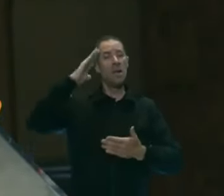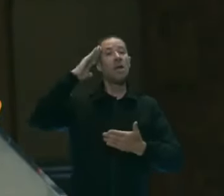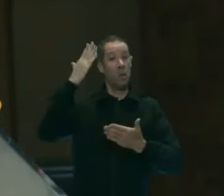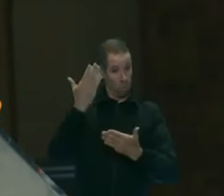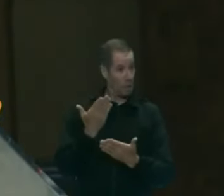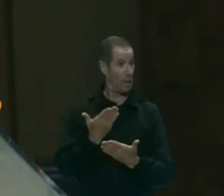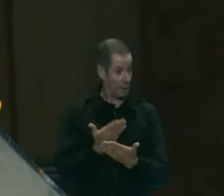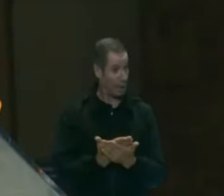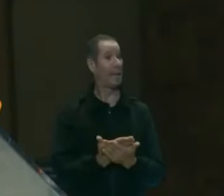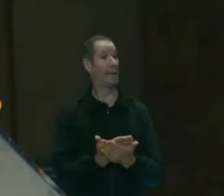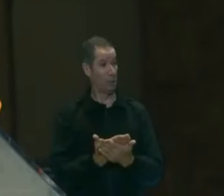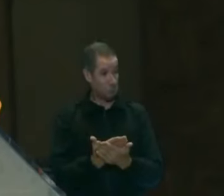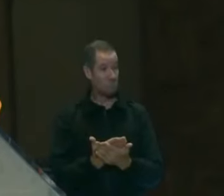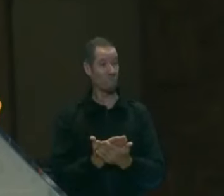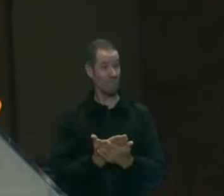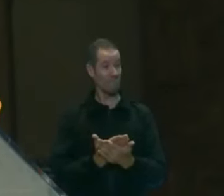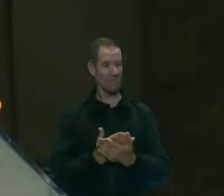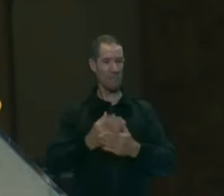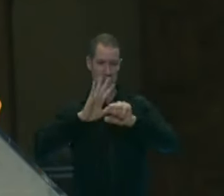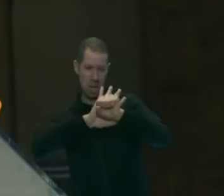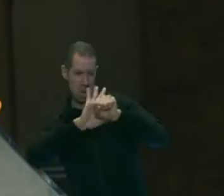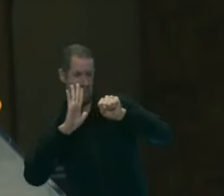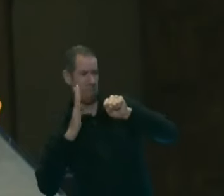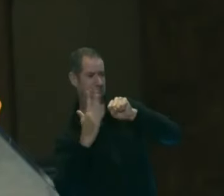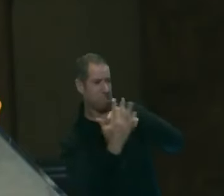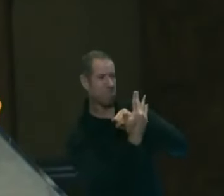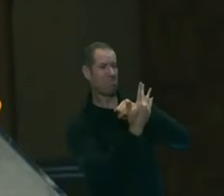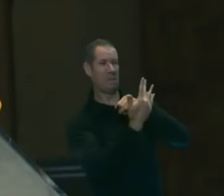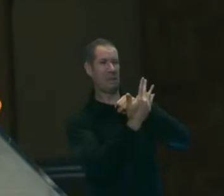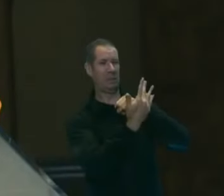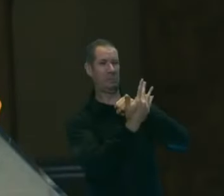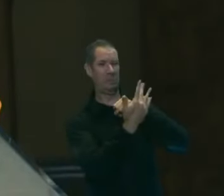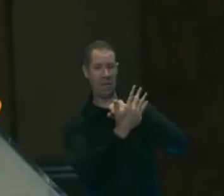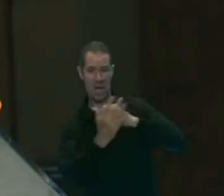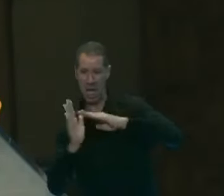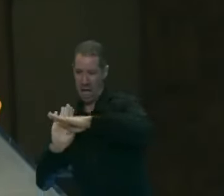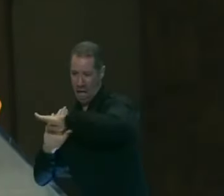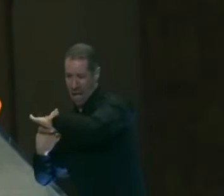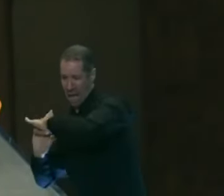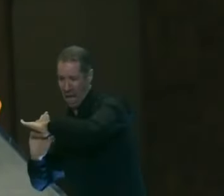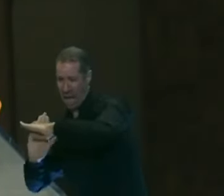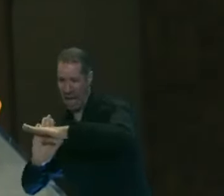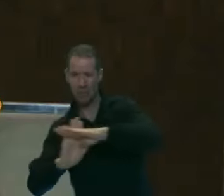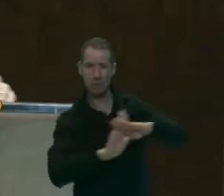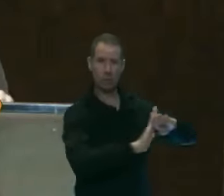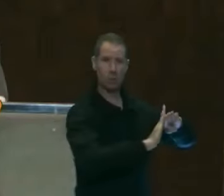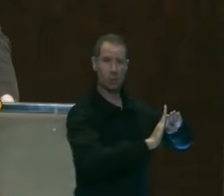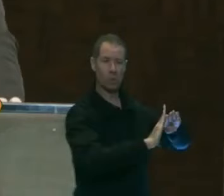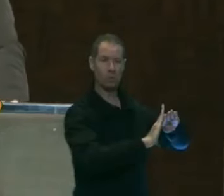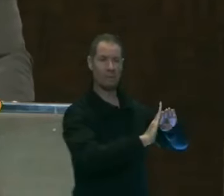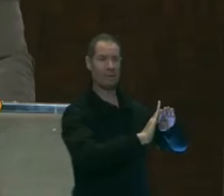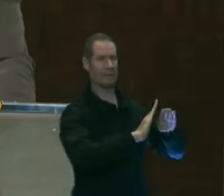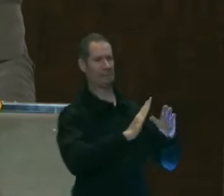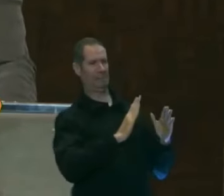que a pandemia nos ajudou a desconfigurar o